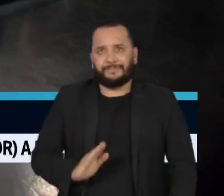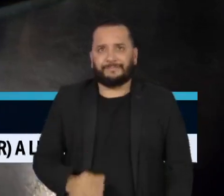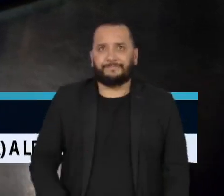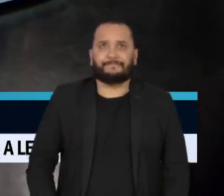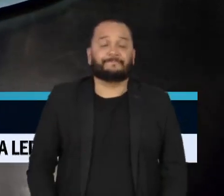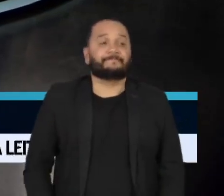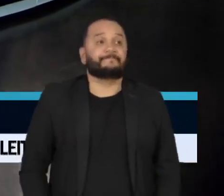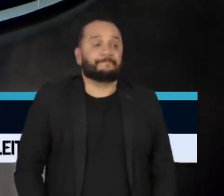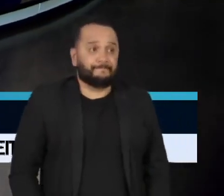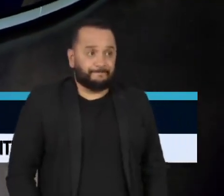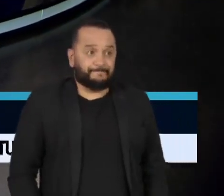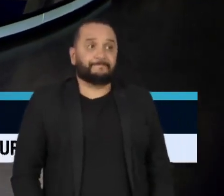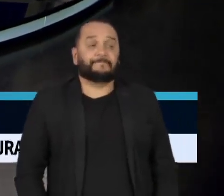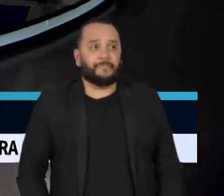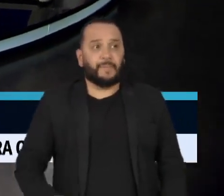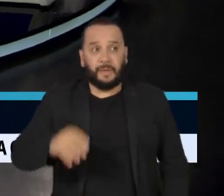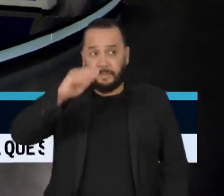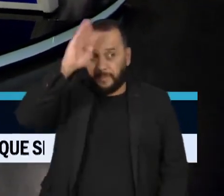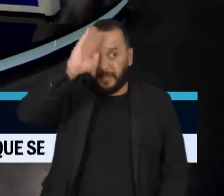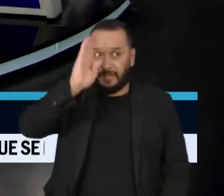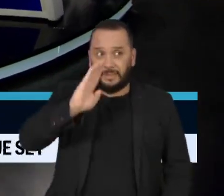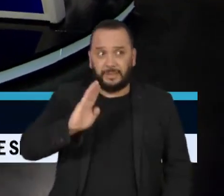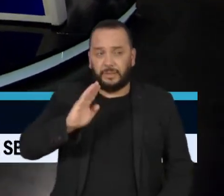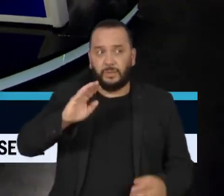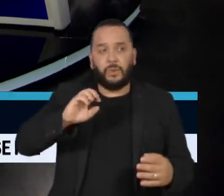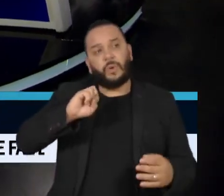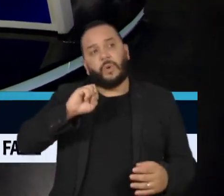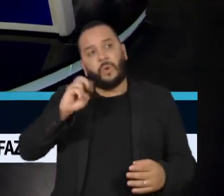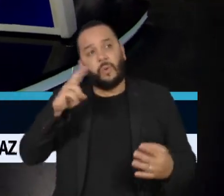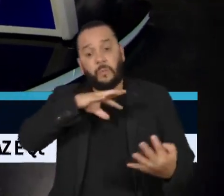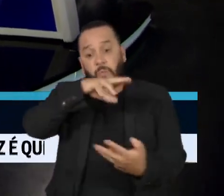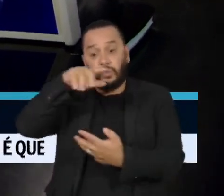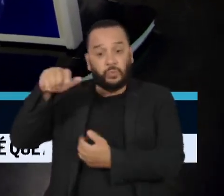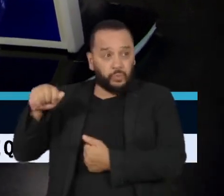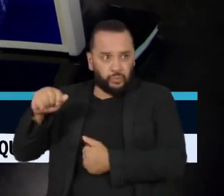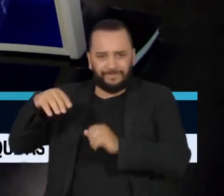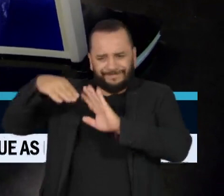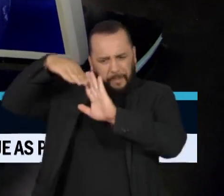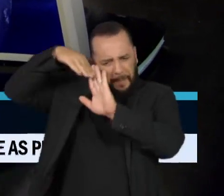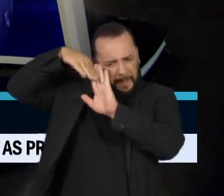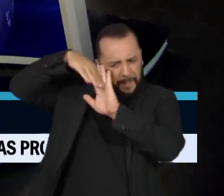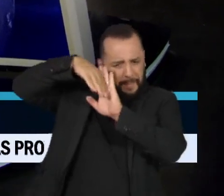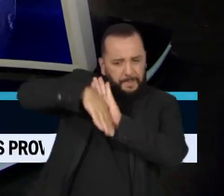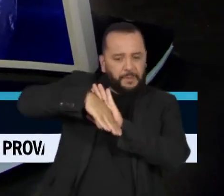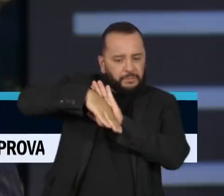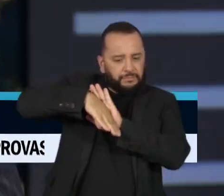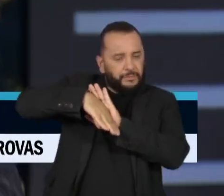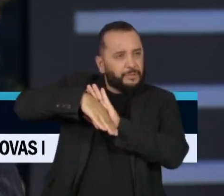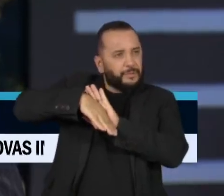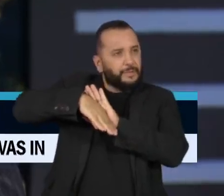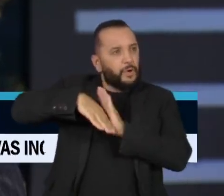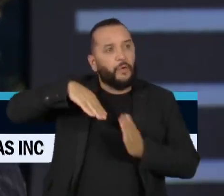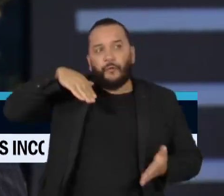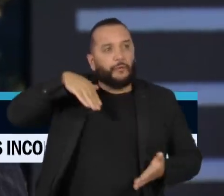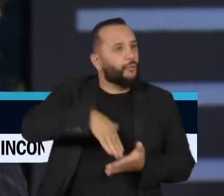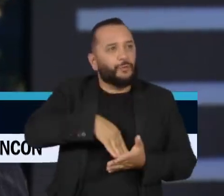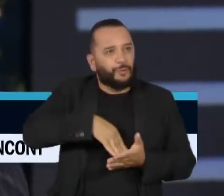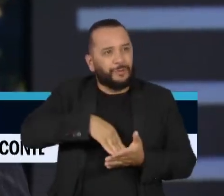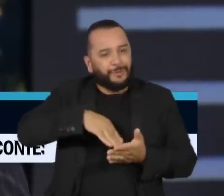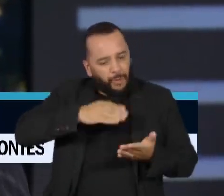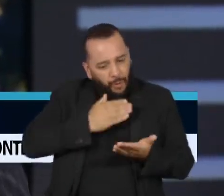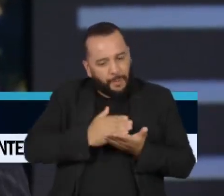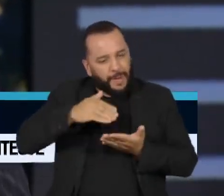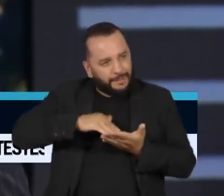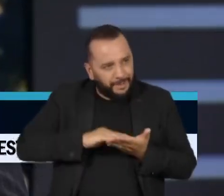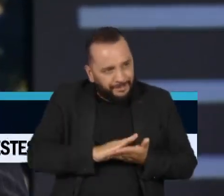essa previsão de fundo do poço o CNS é mesmo factível a caracterização que o FM fez aí